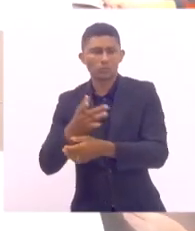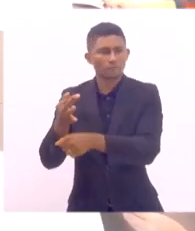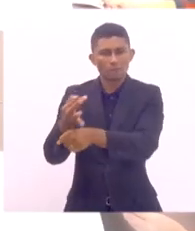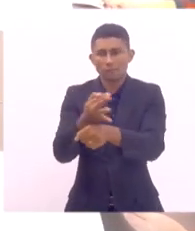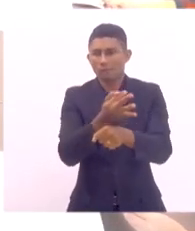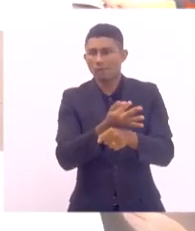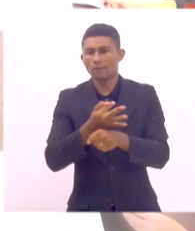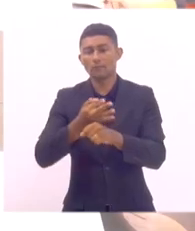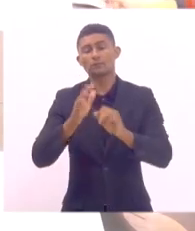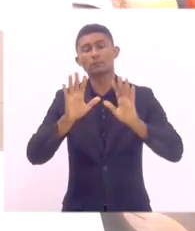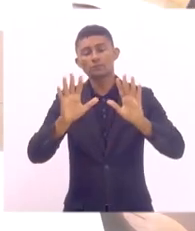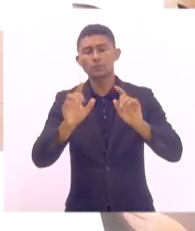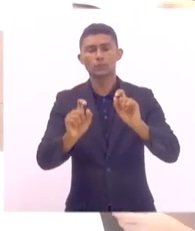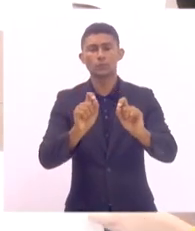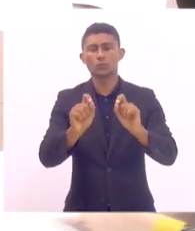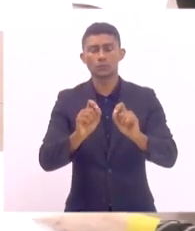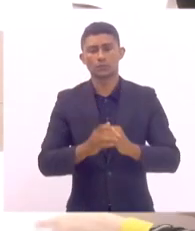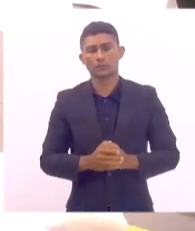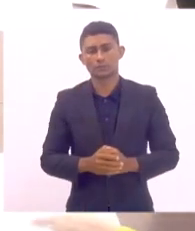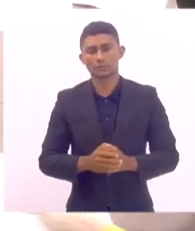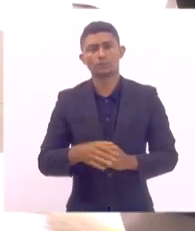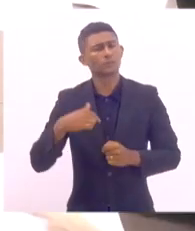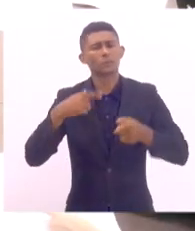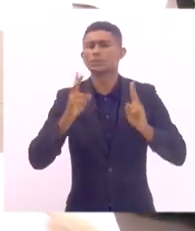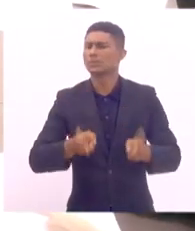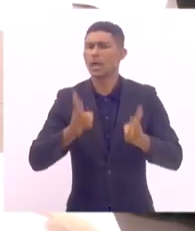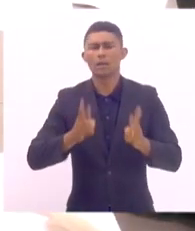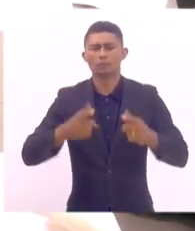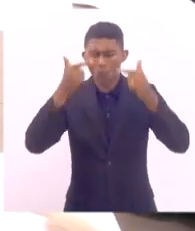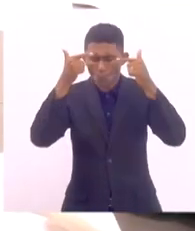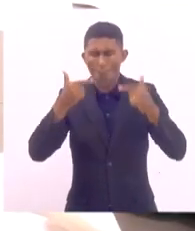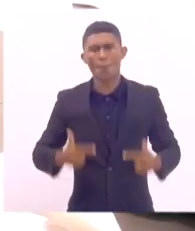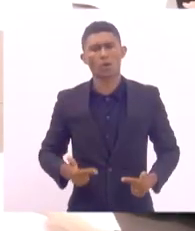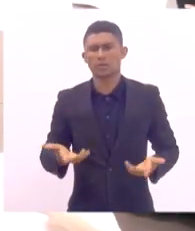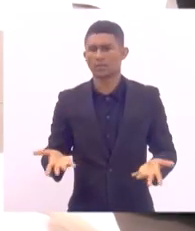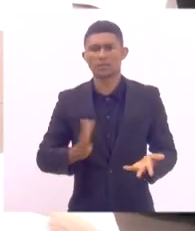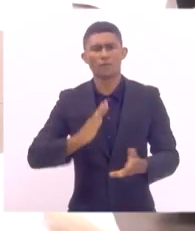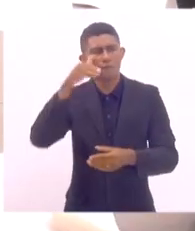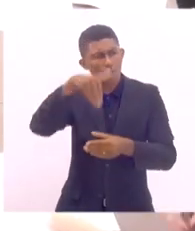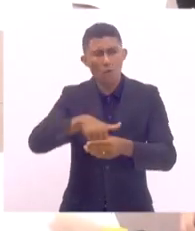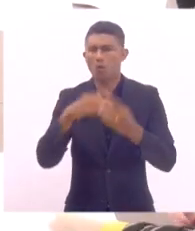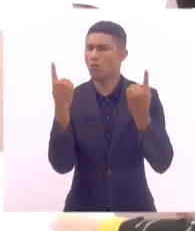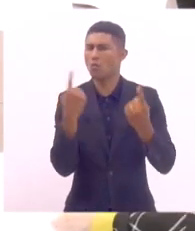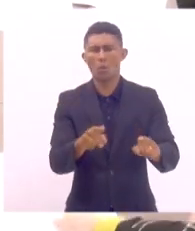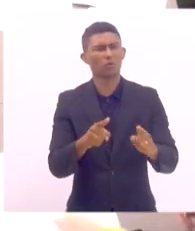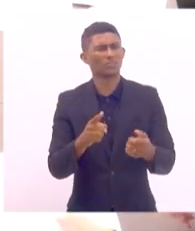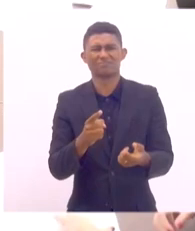em relação... Eu sempre me abstenho, nem votar contra. Raramente